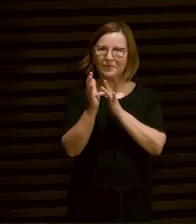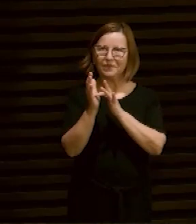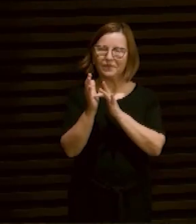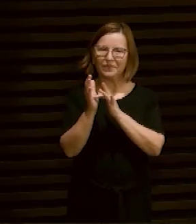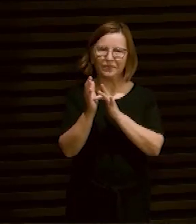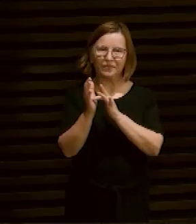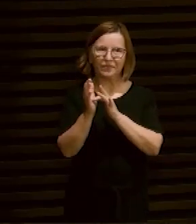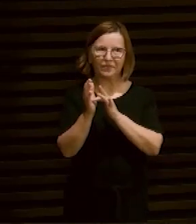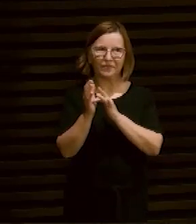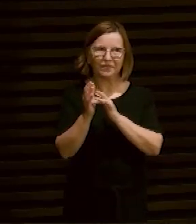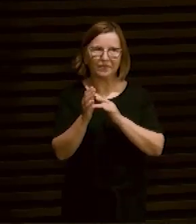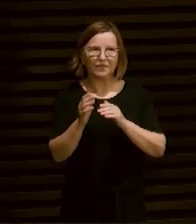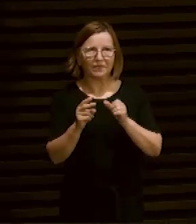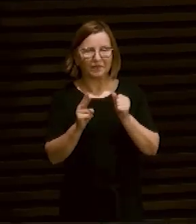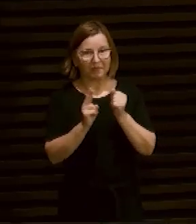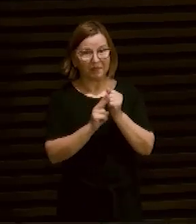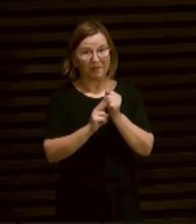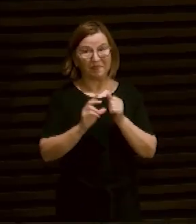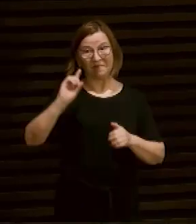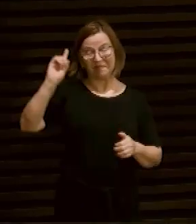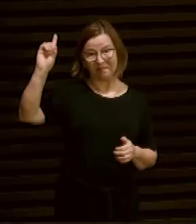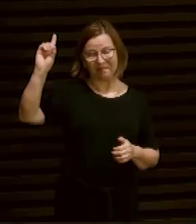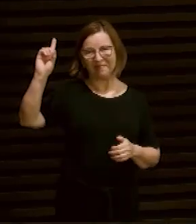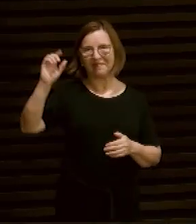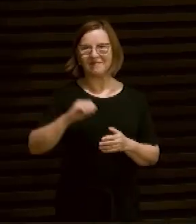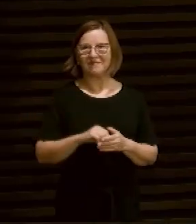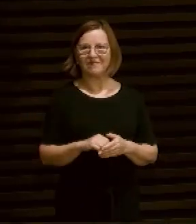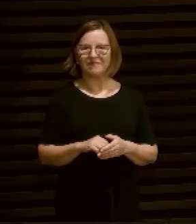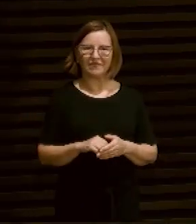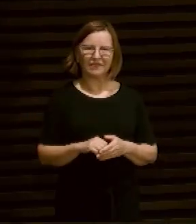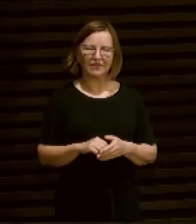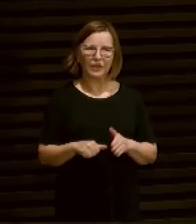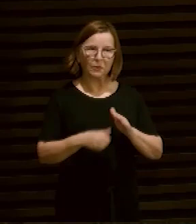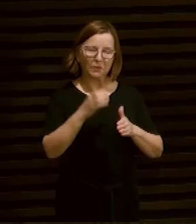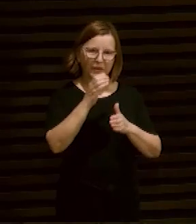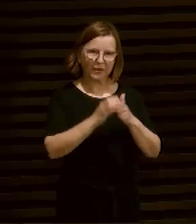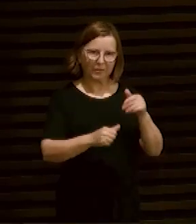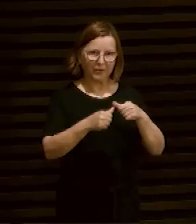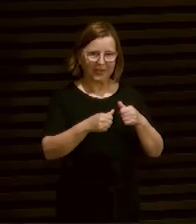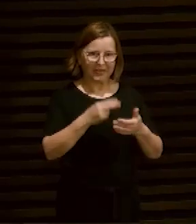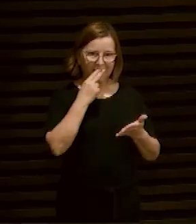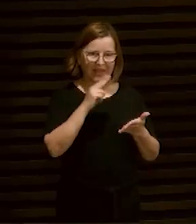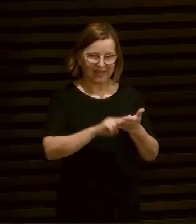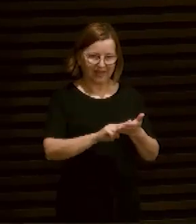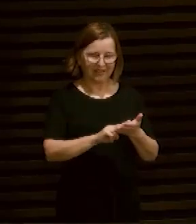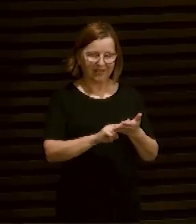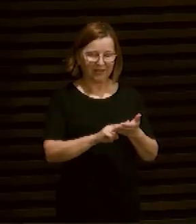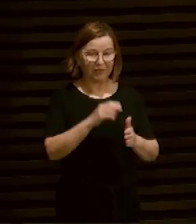o Verbo divino, o Verbo vivo. O primeiro capítulo desta carta, o capítulo